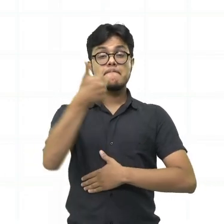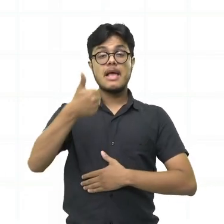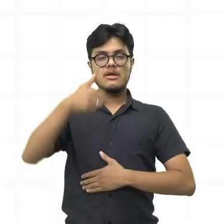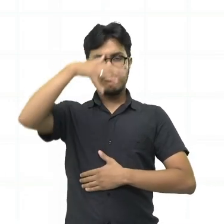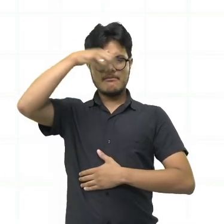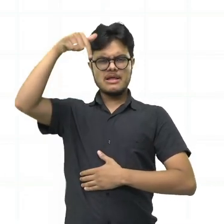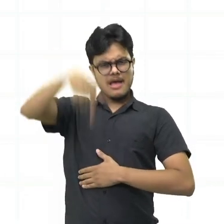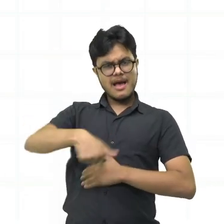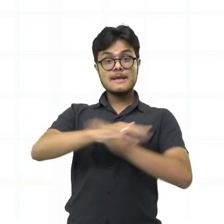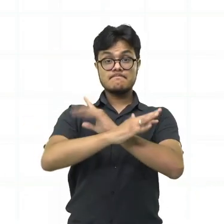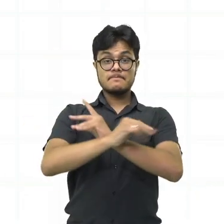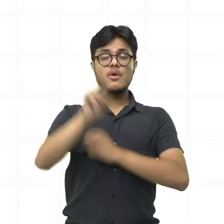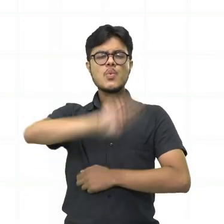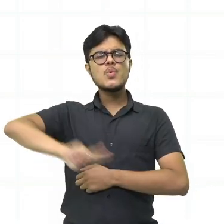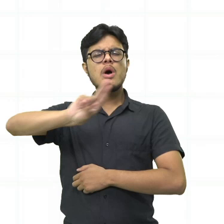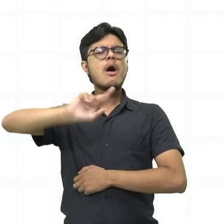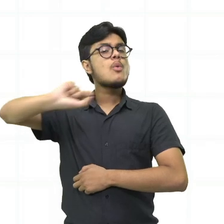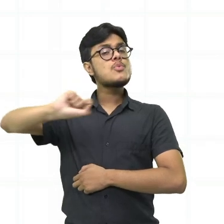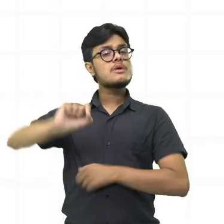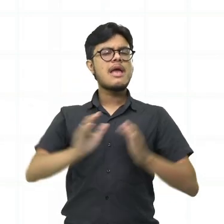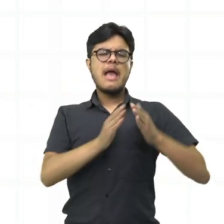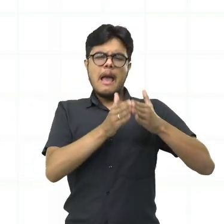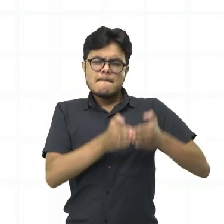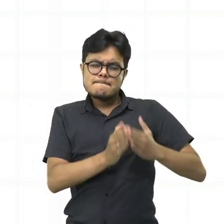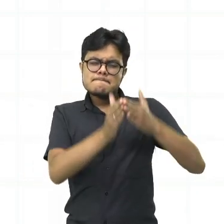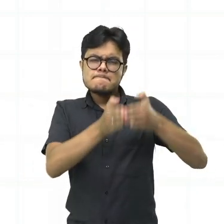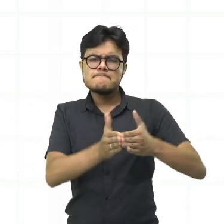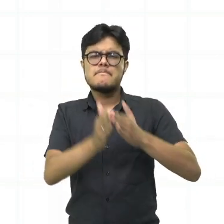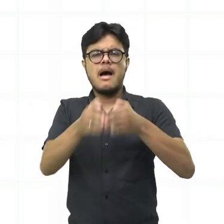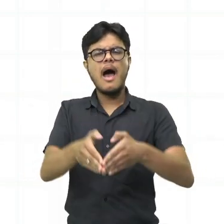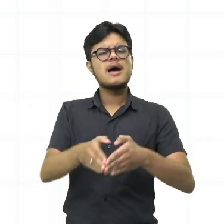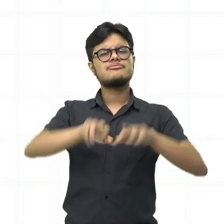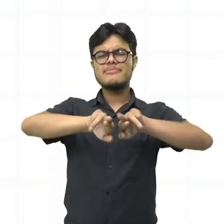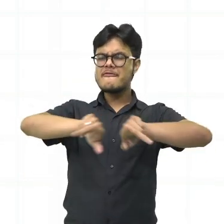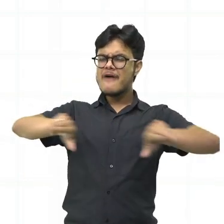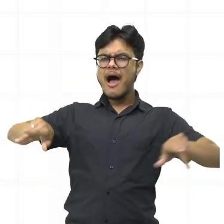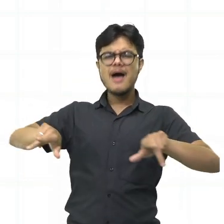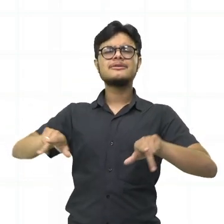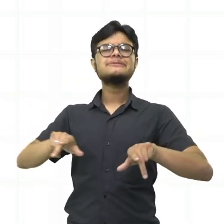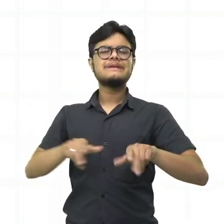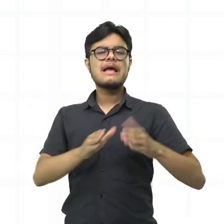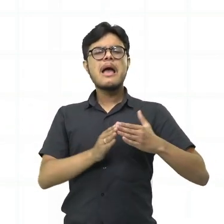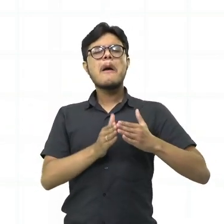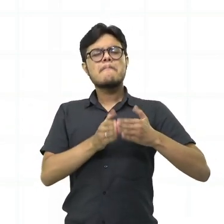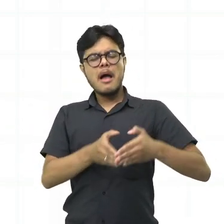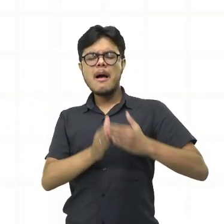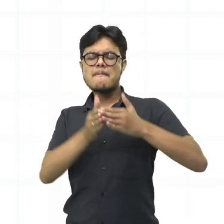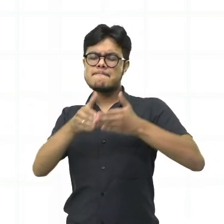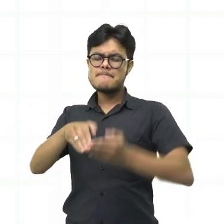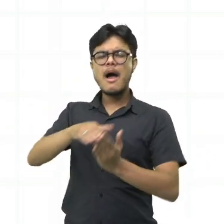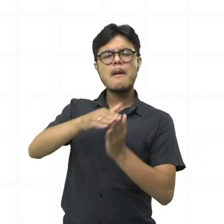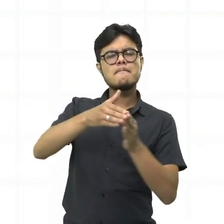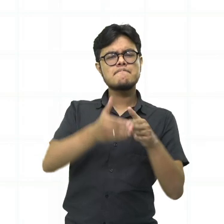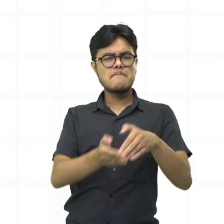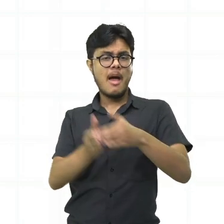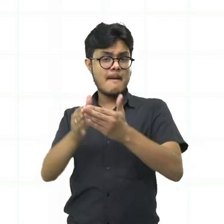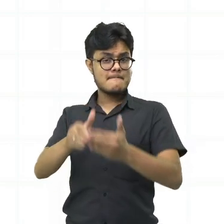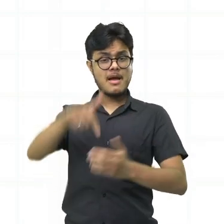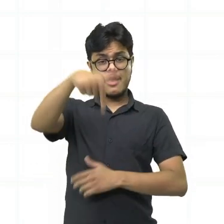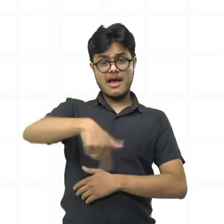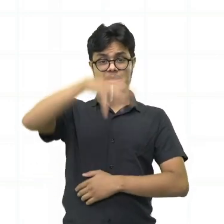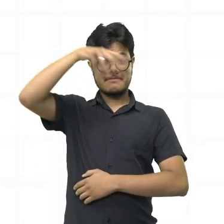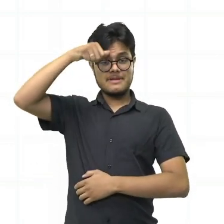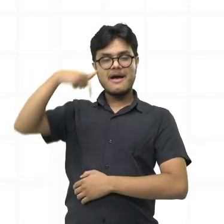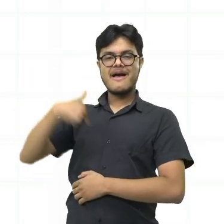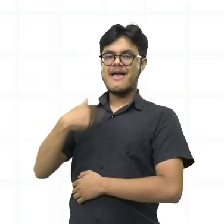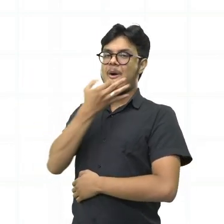Eu vou fazer aí com que os barcos, que as lanchas, que as rabetas, elas circulem entre os igarapés de Manaus. Esse é meu ponto